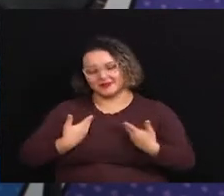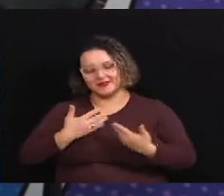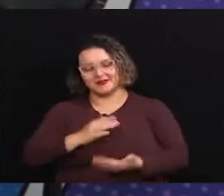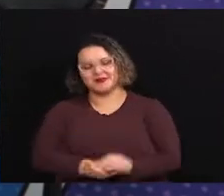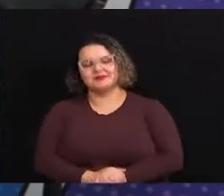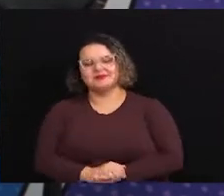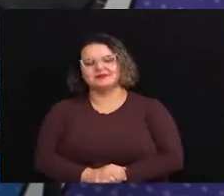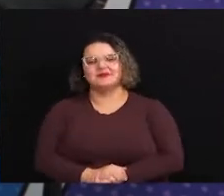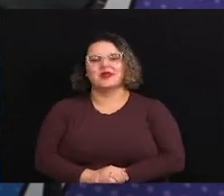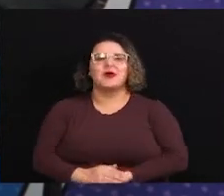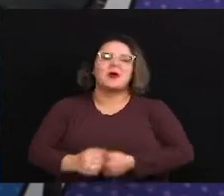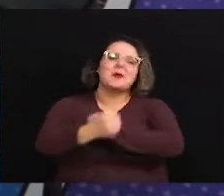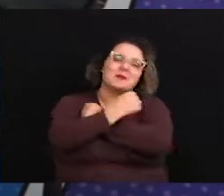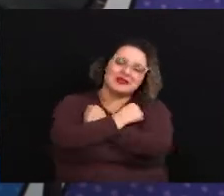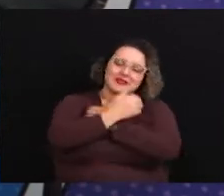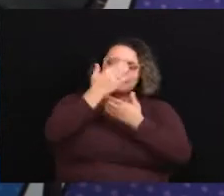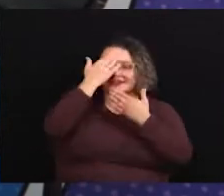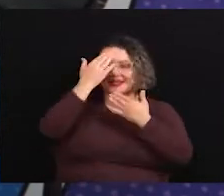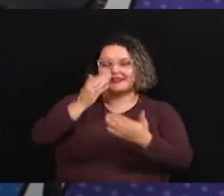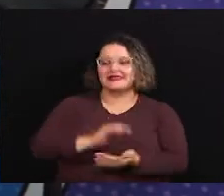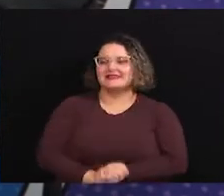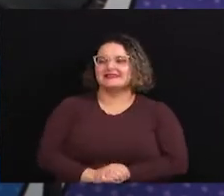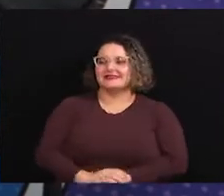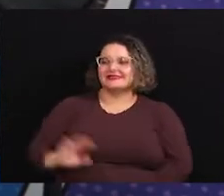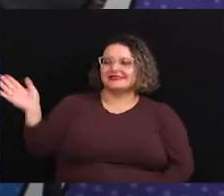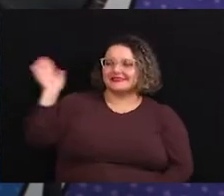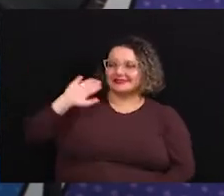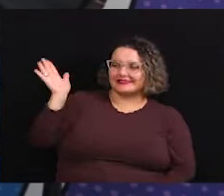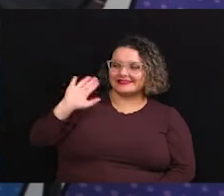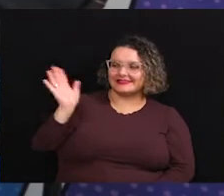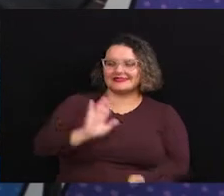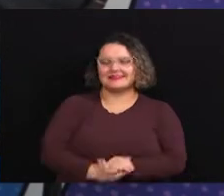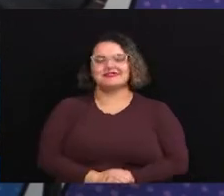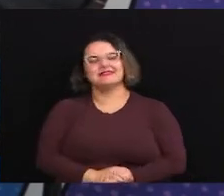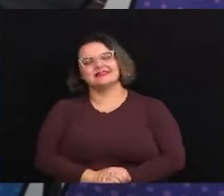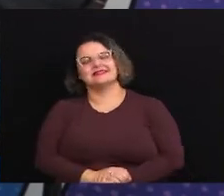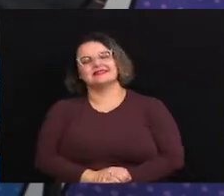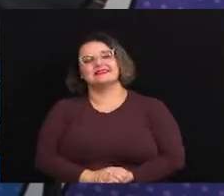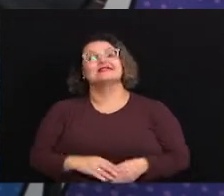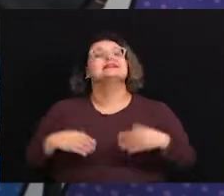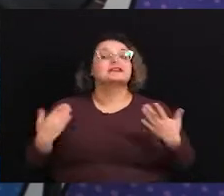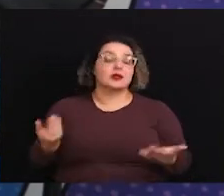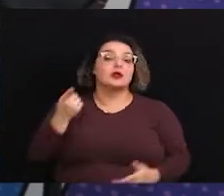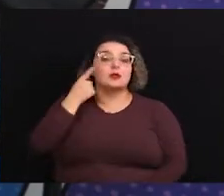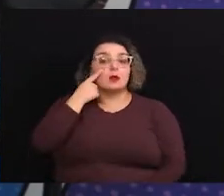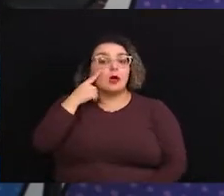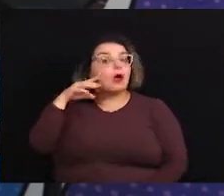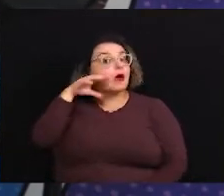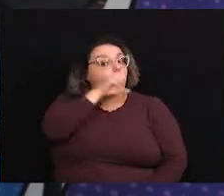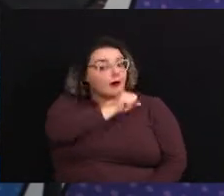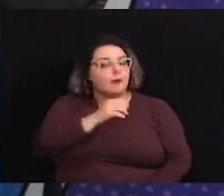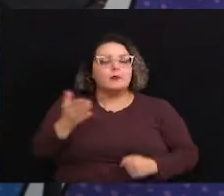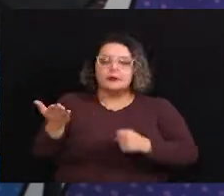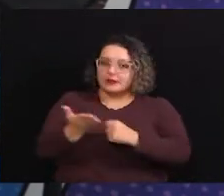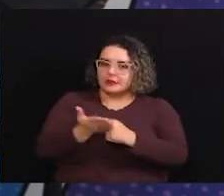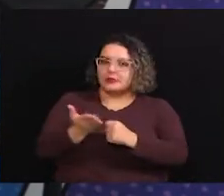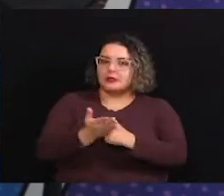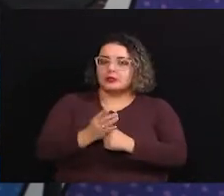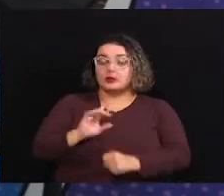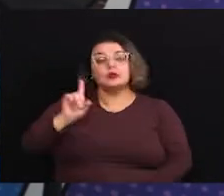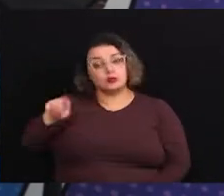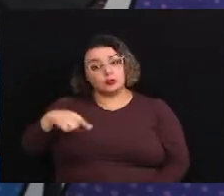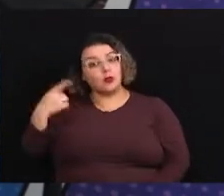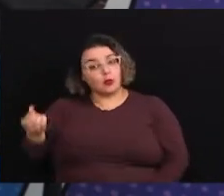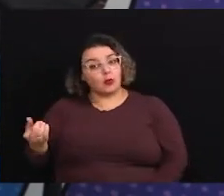prazer foi todo meu. Valeu, um abraço. Até. Olha só, a gente vai para um